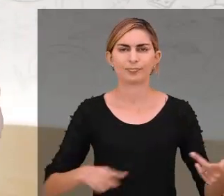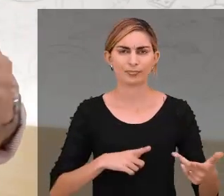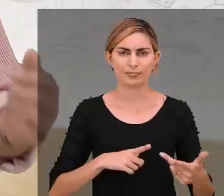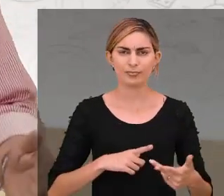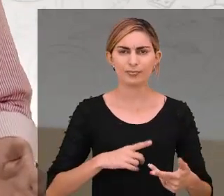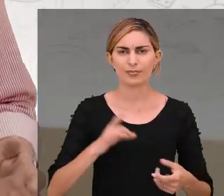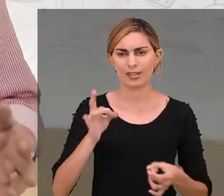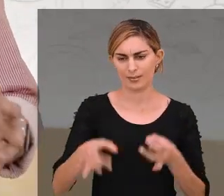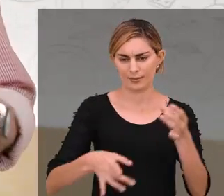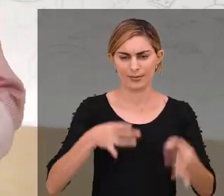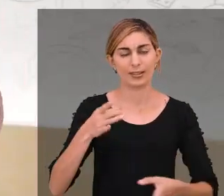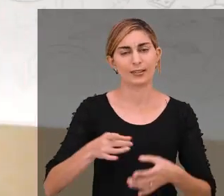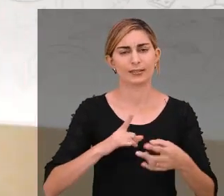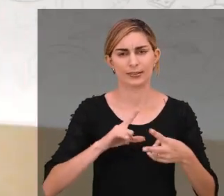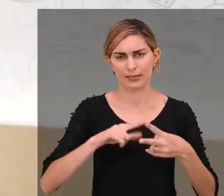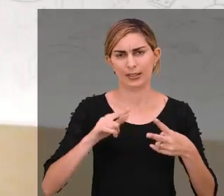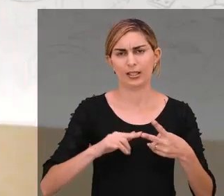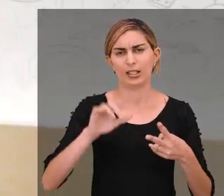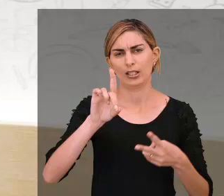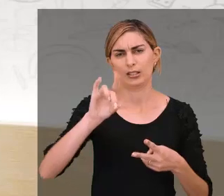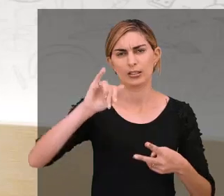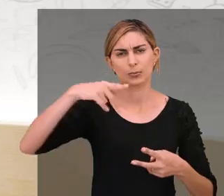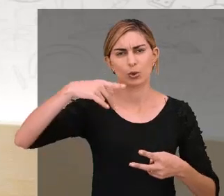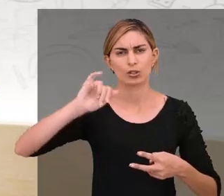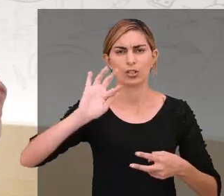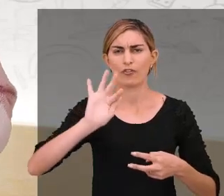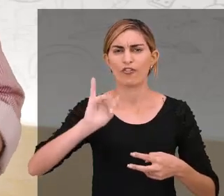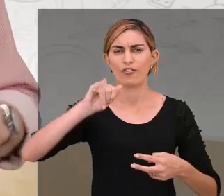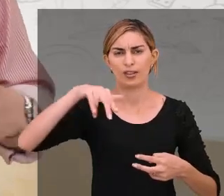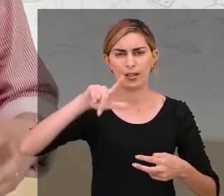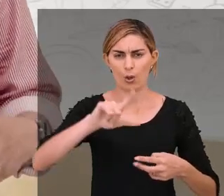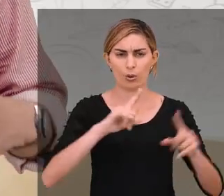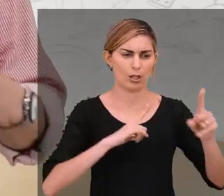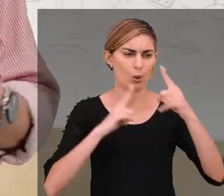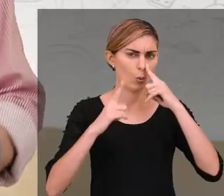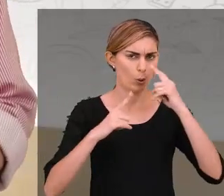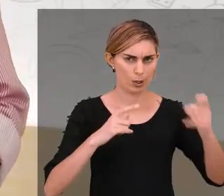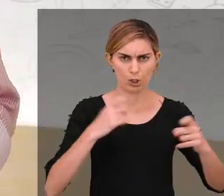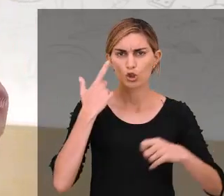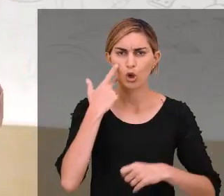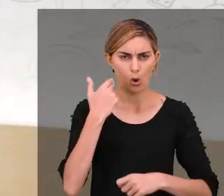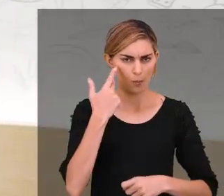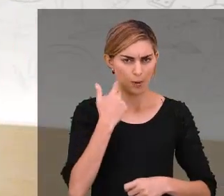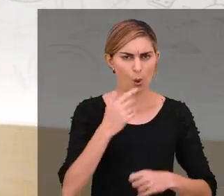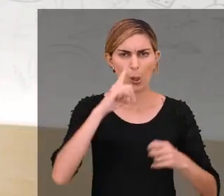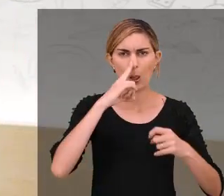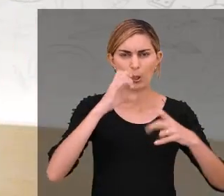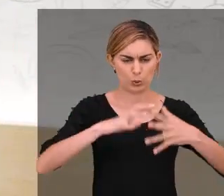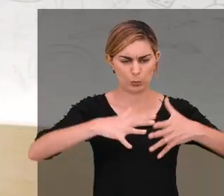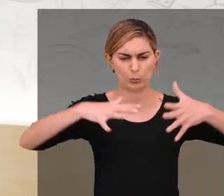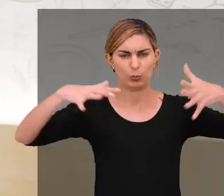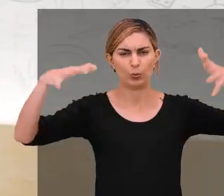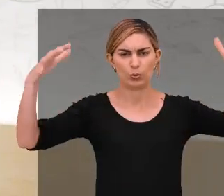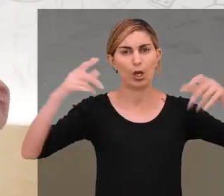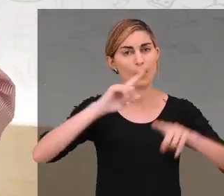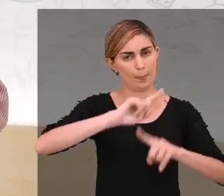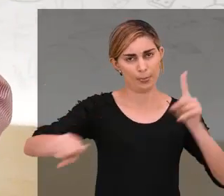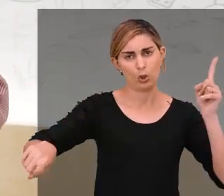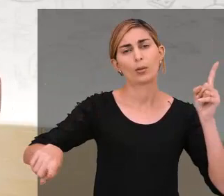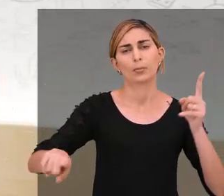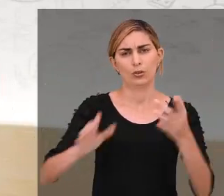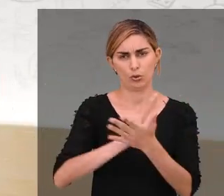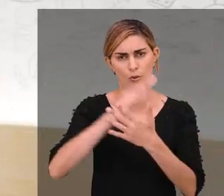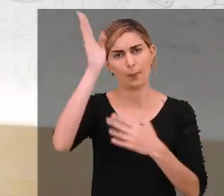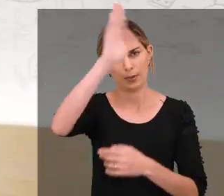e descartes na disposição final hoje. Hoje a gente tem o lixo tradicional, que a gente chama de lixão, que inclusive é